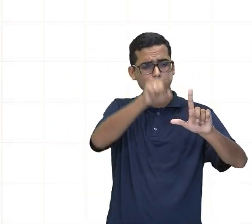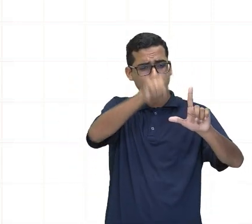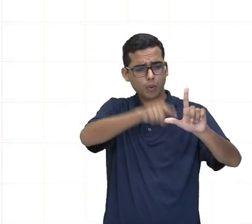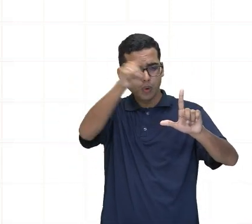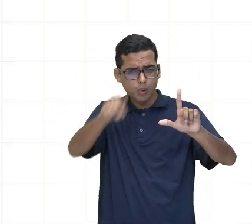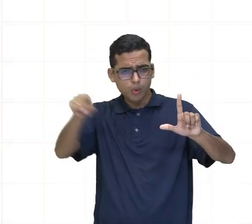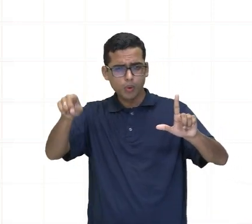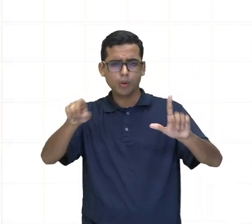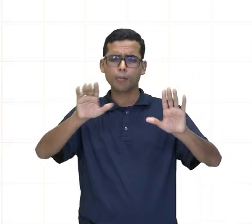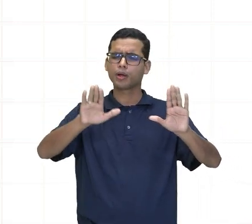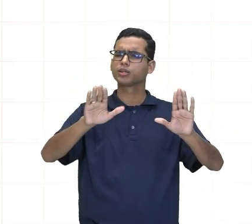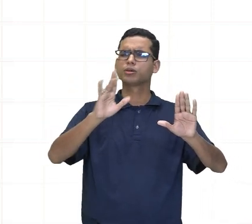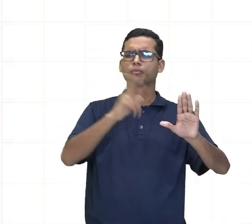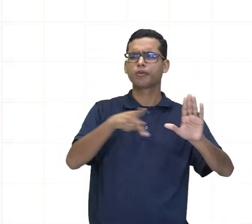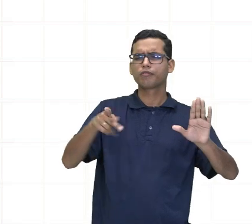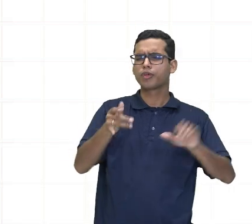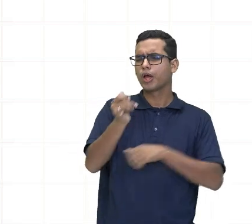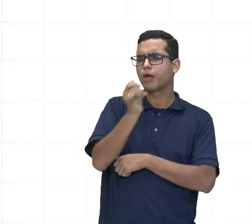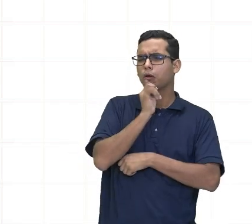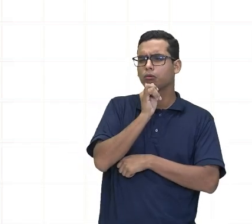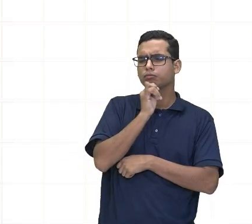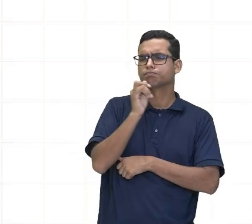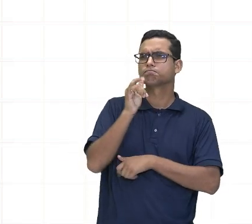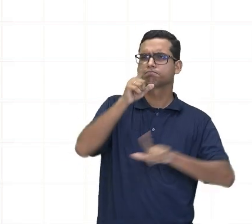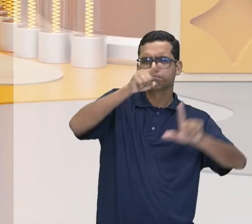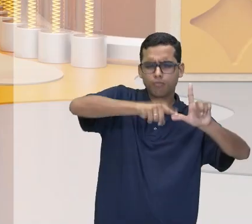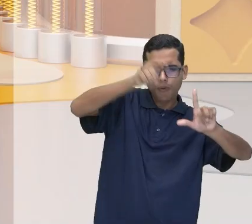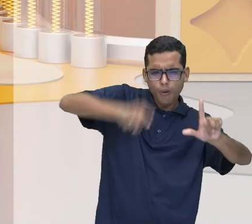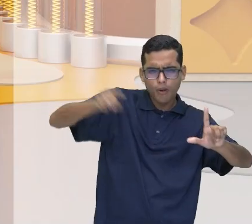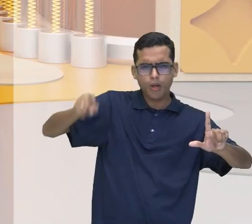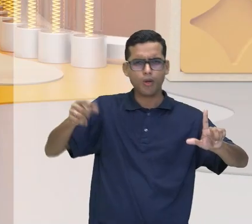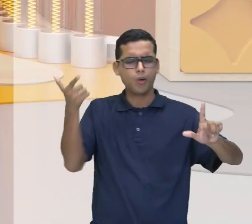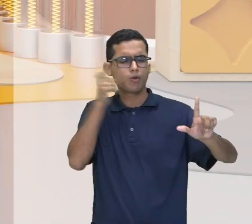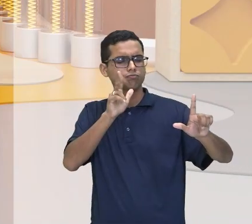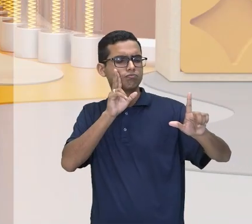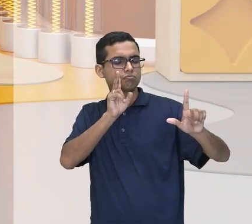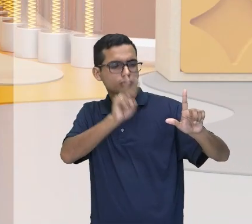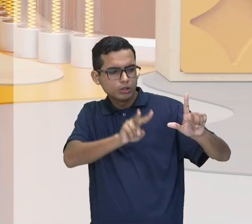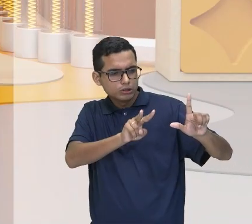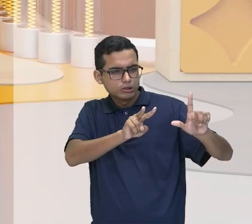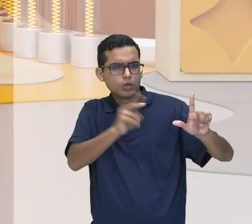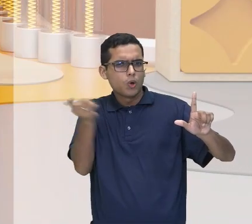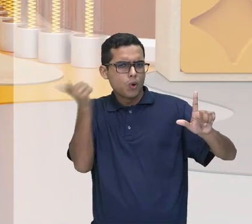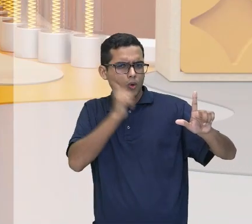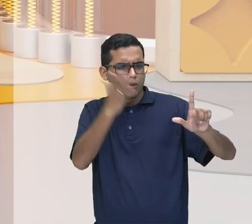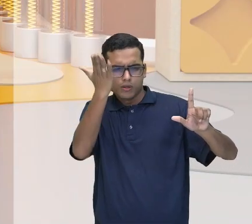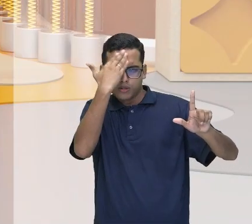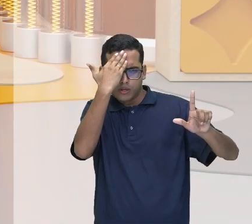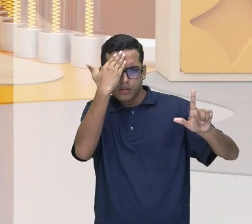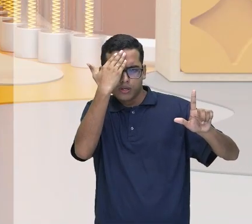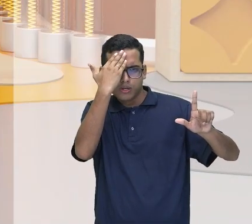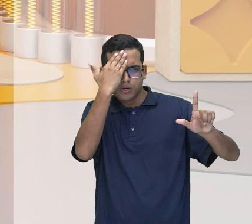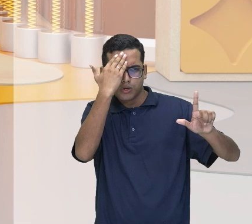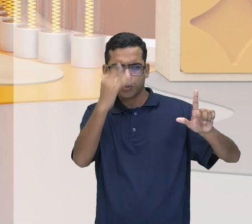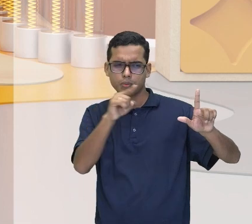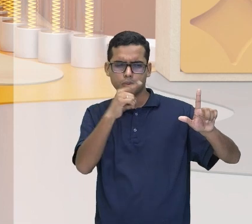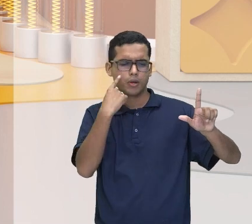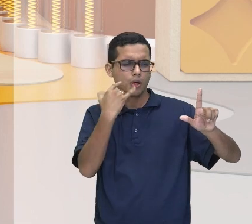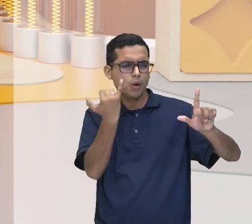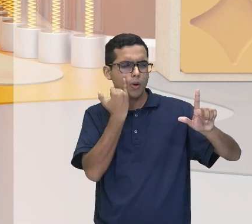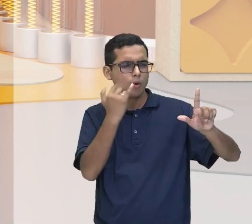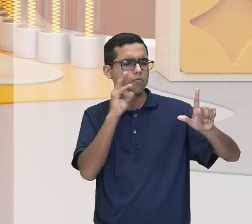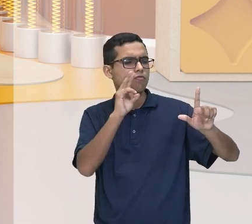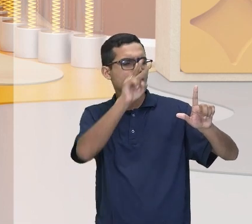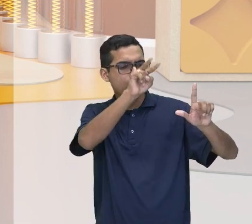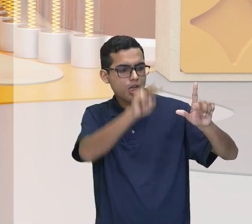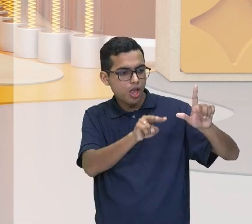professora, mas com um gráfico eu consigo realizar aí, transformar isso tudo em um texto? Sim,